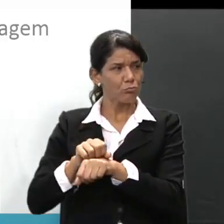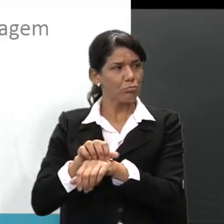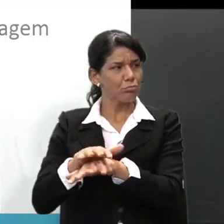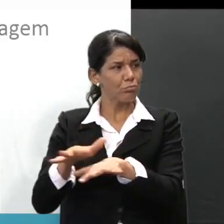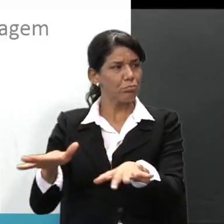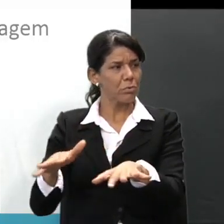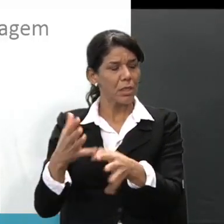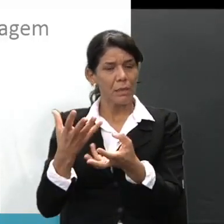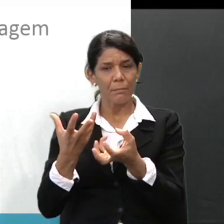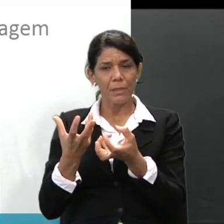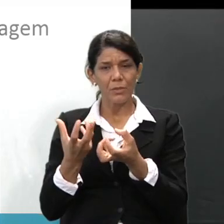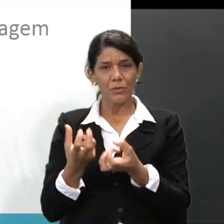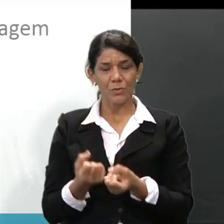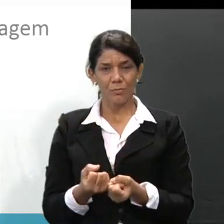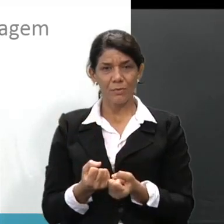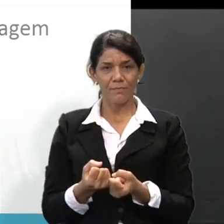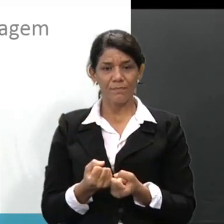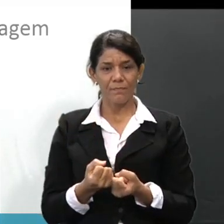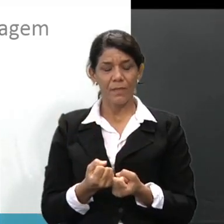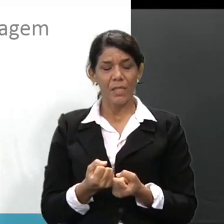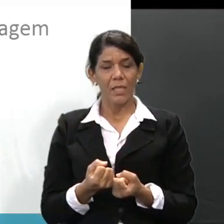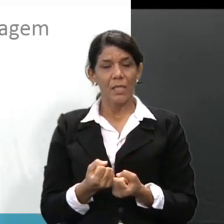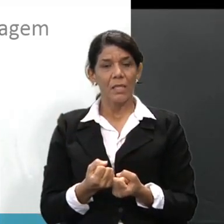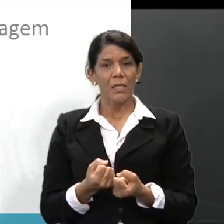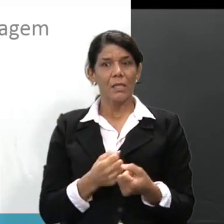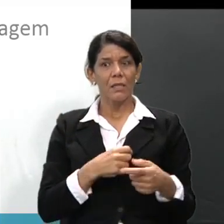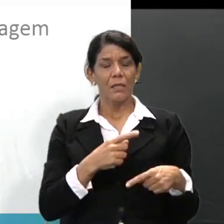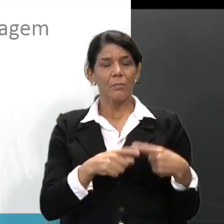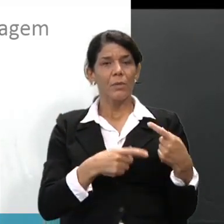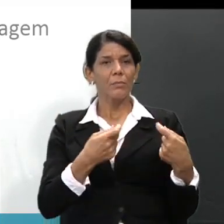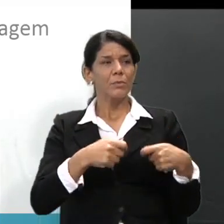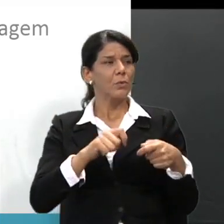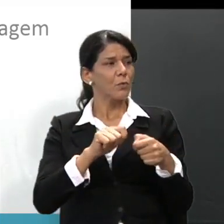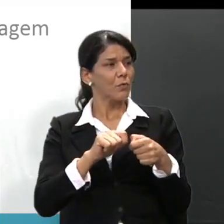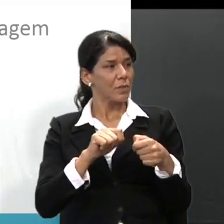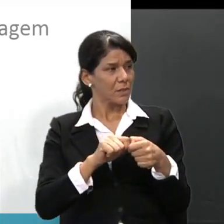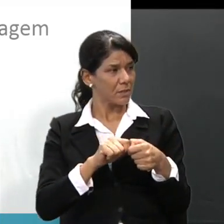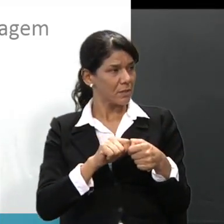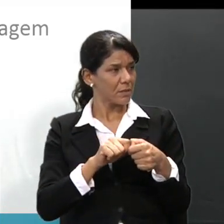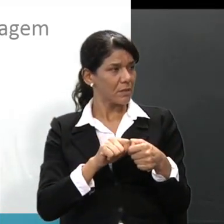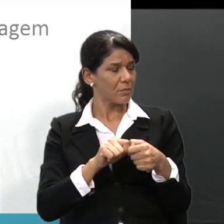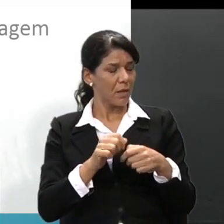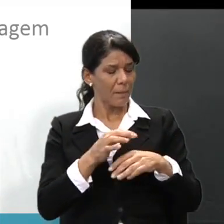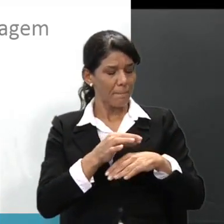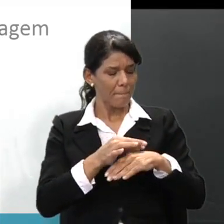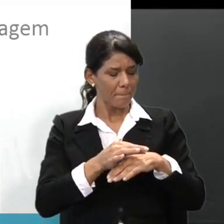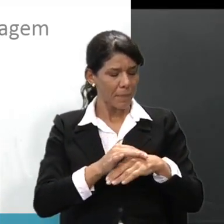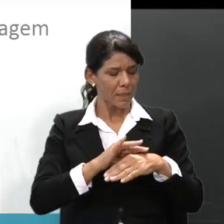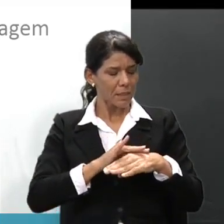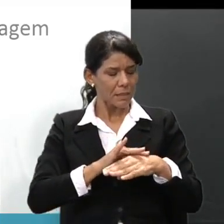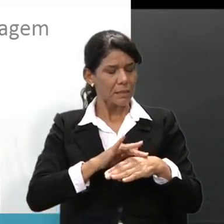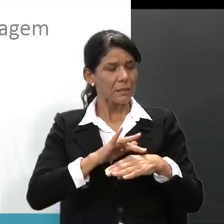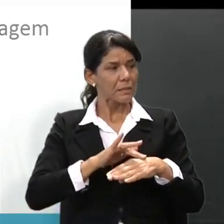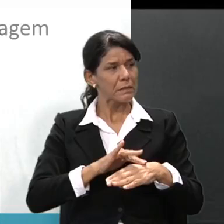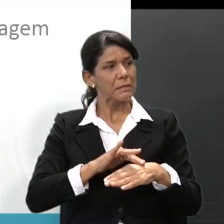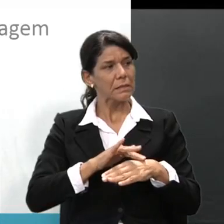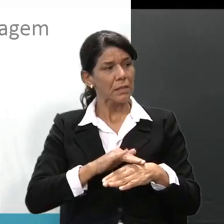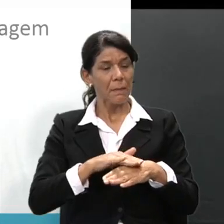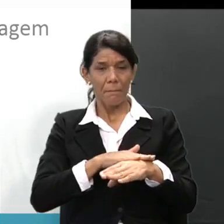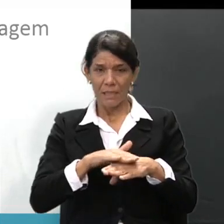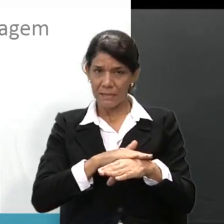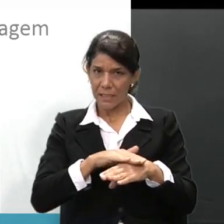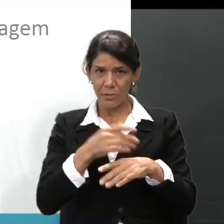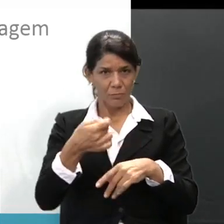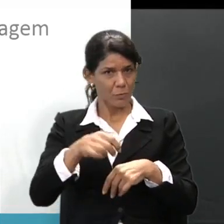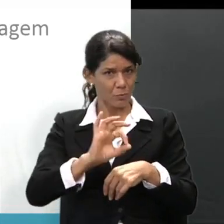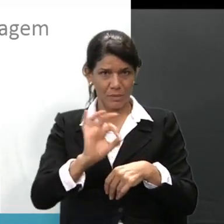e absorva a solução. Em seguida, deve-se realizar uma leve compressão no lugar, sem realizar massagem, porque